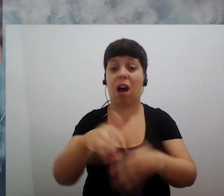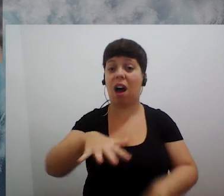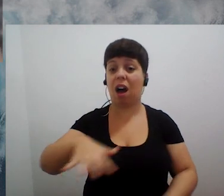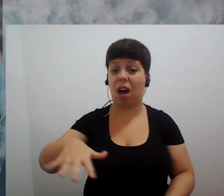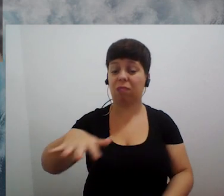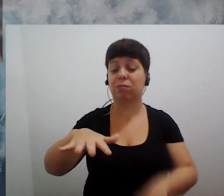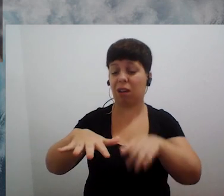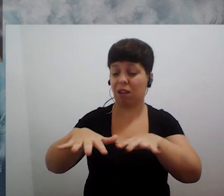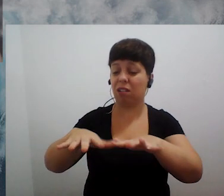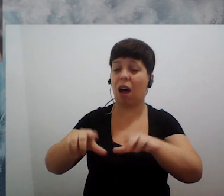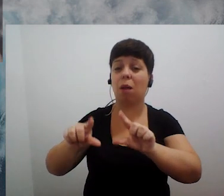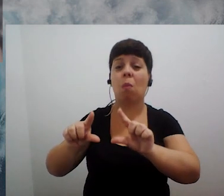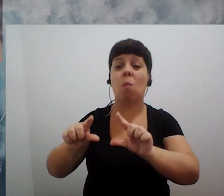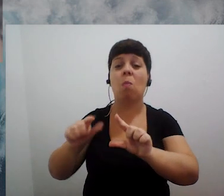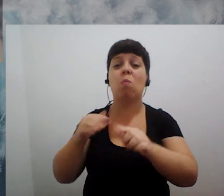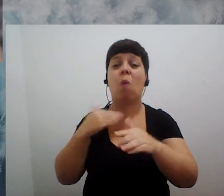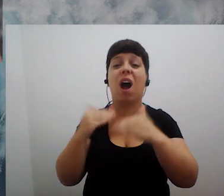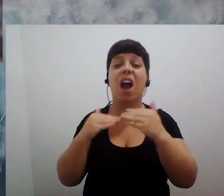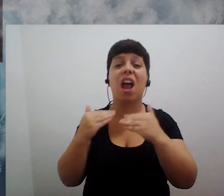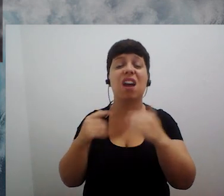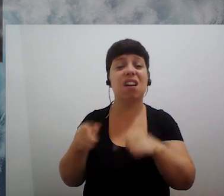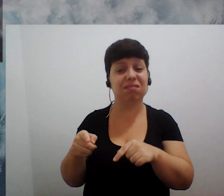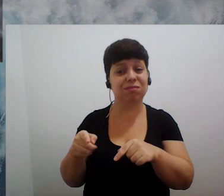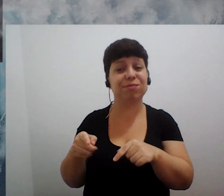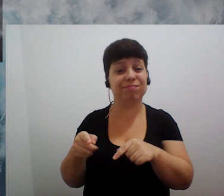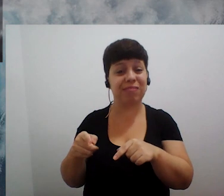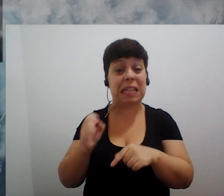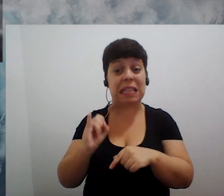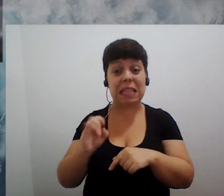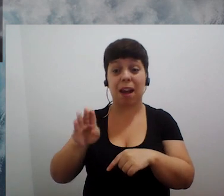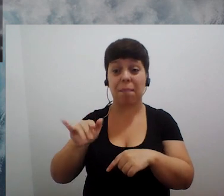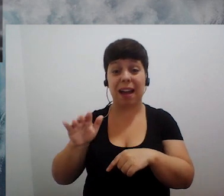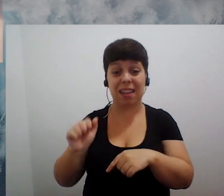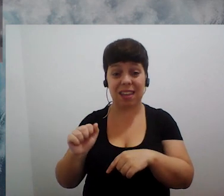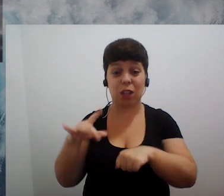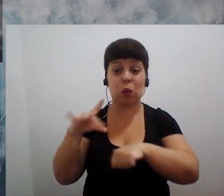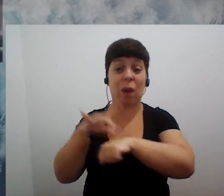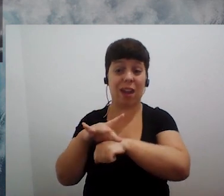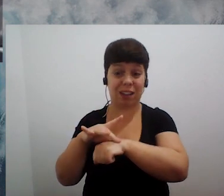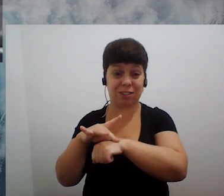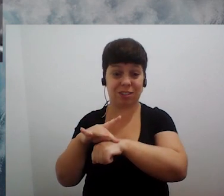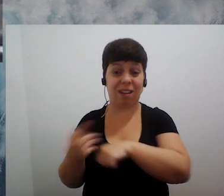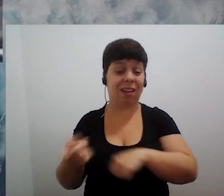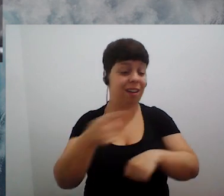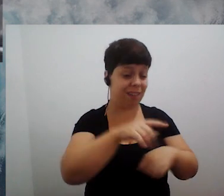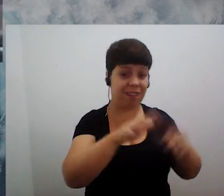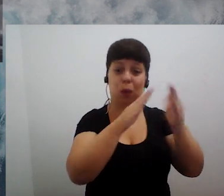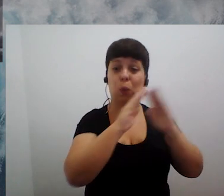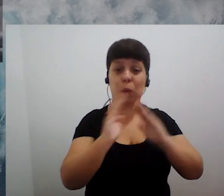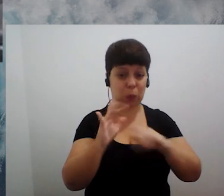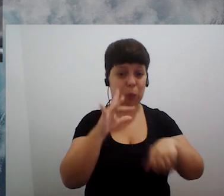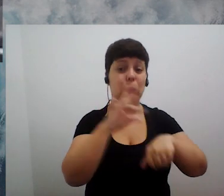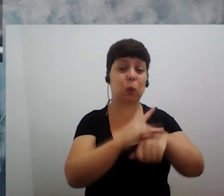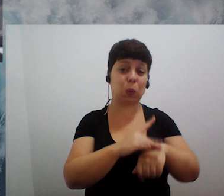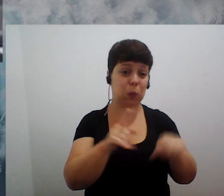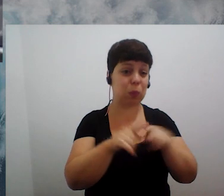esse espaço, né? Que aos poucos está morrendo, que é muito importante para a gente. E se a Baía de Guanabara fica doente, né? Se ela fica mal, a gente